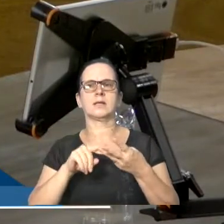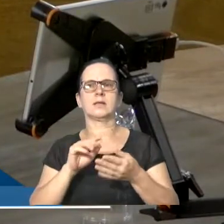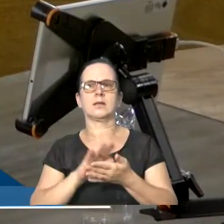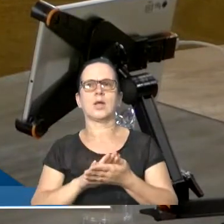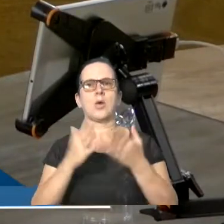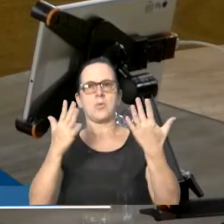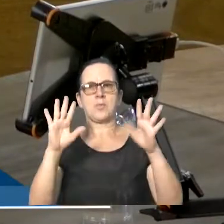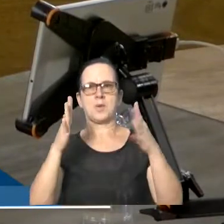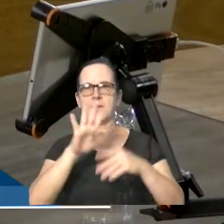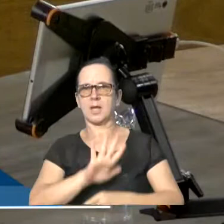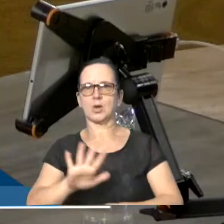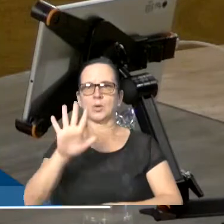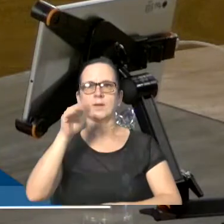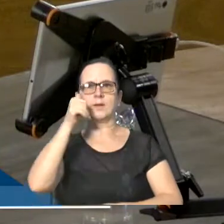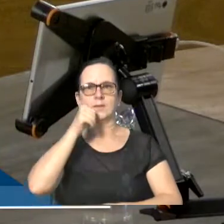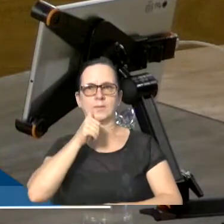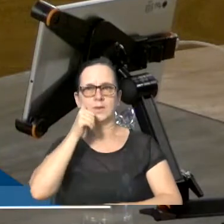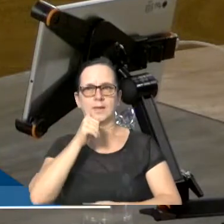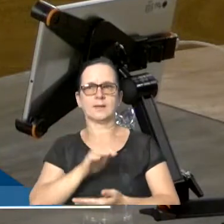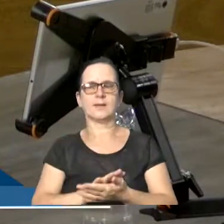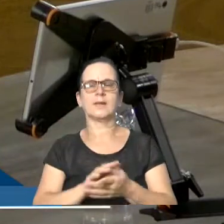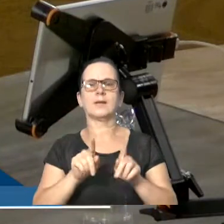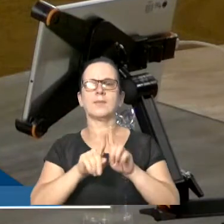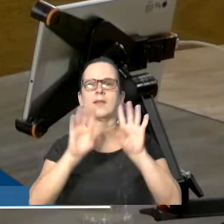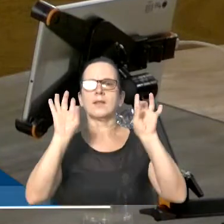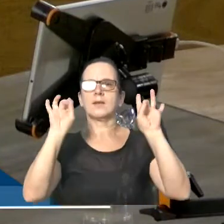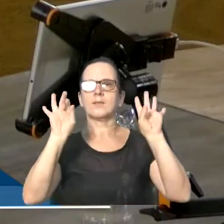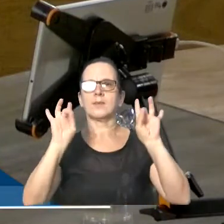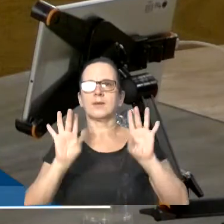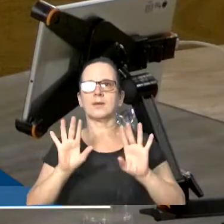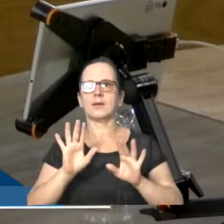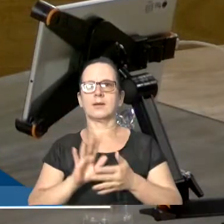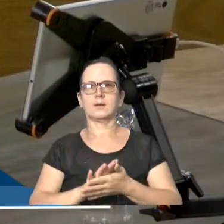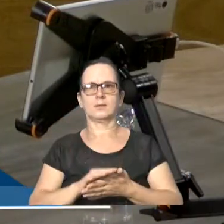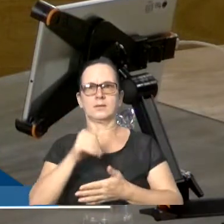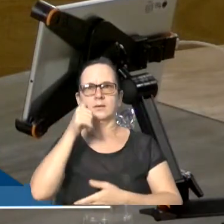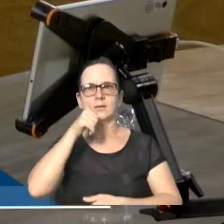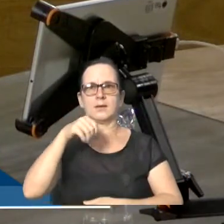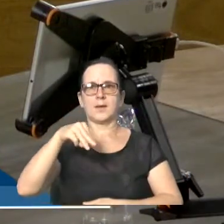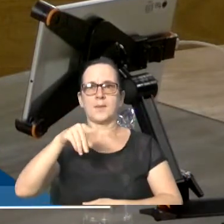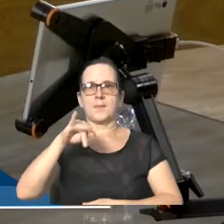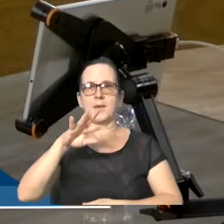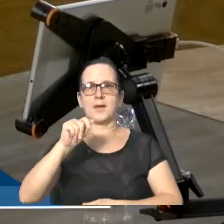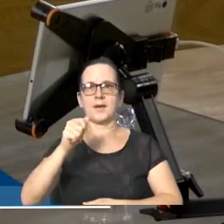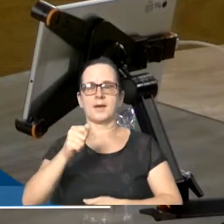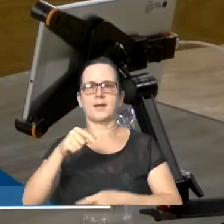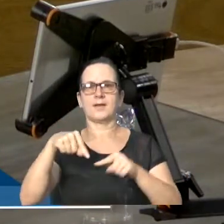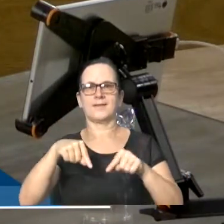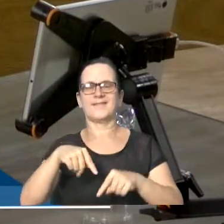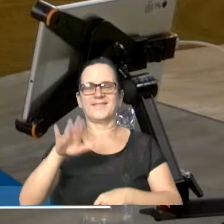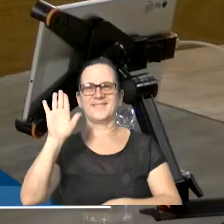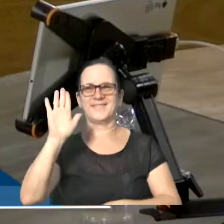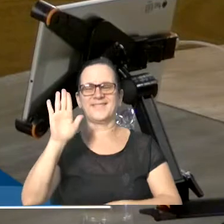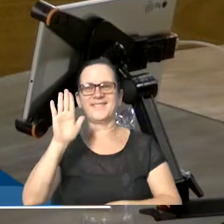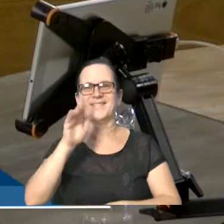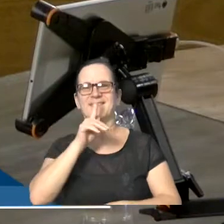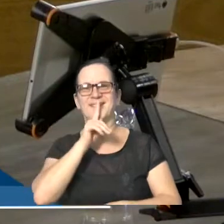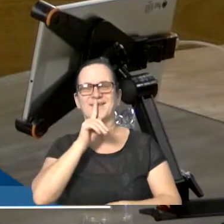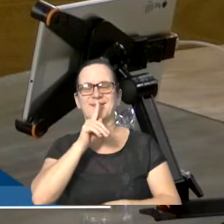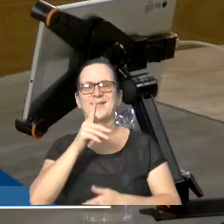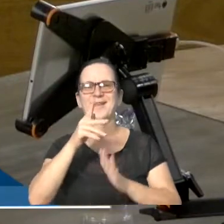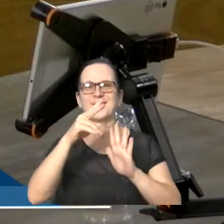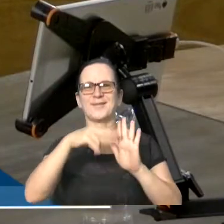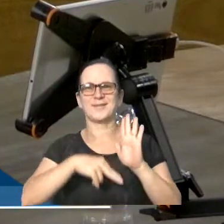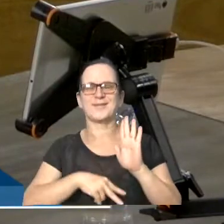um parabéns a todas as mulheres. E, mais especial ainda, a Marileia e a Guiomar, que a gente está aqui na sessão, né, muitas das vezes discutindo vários